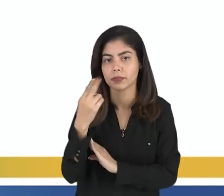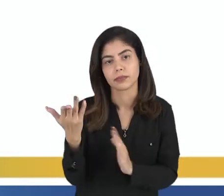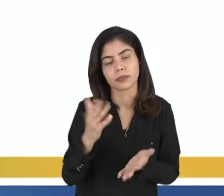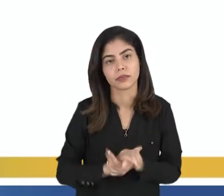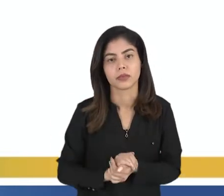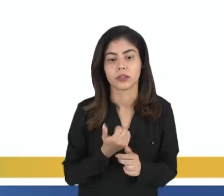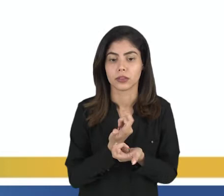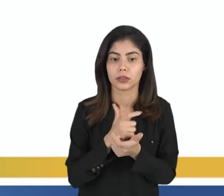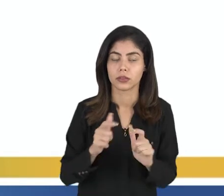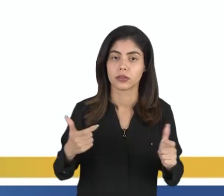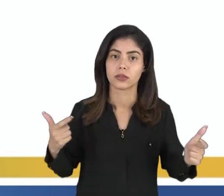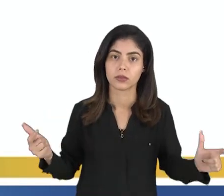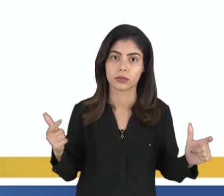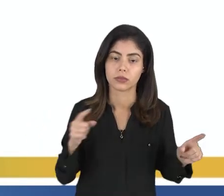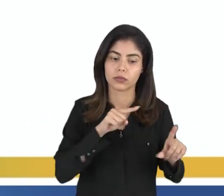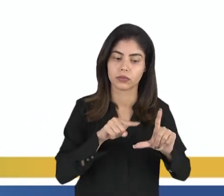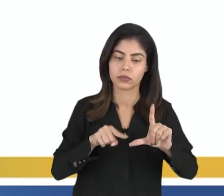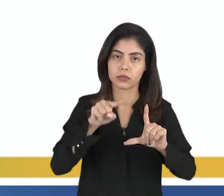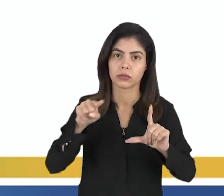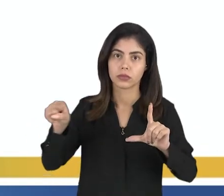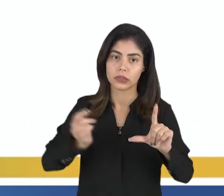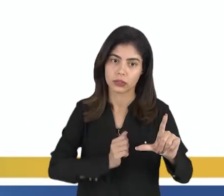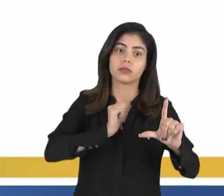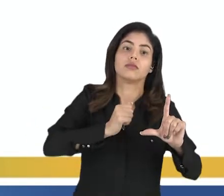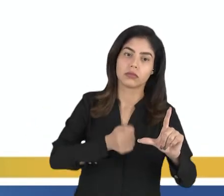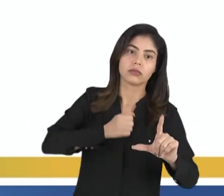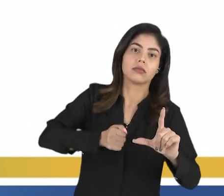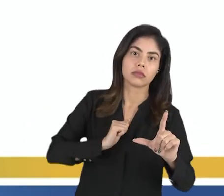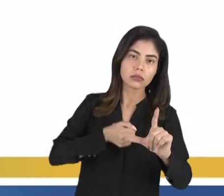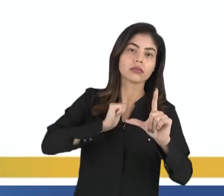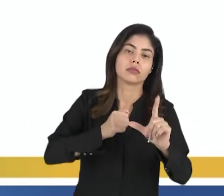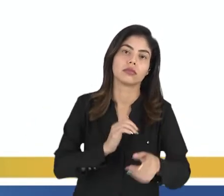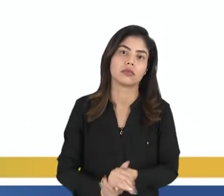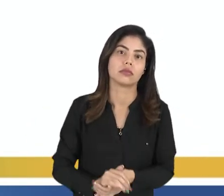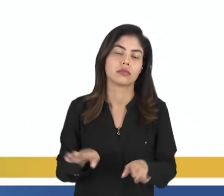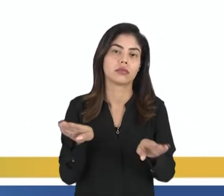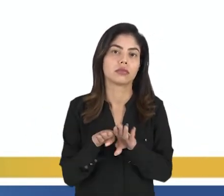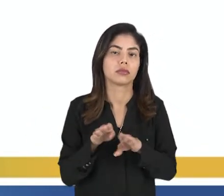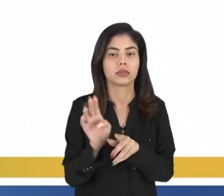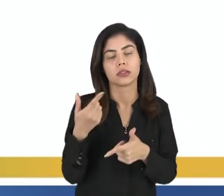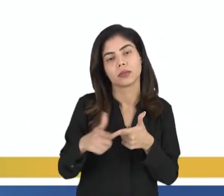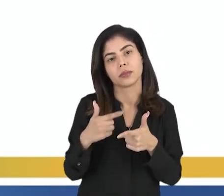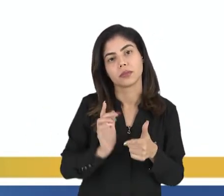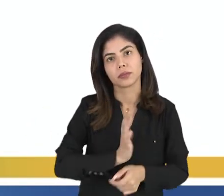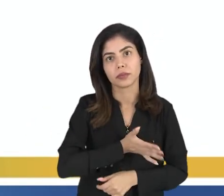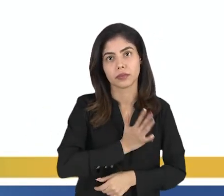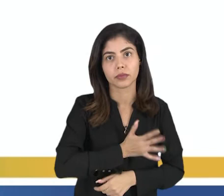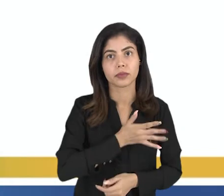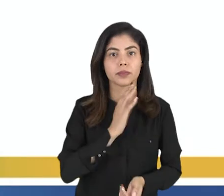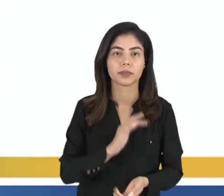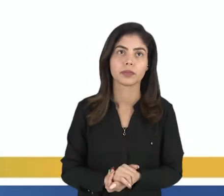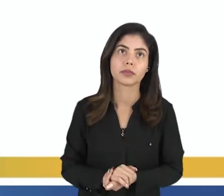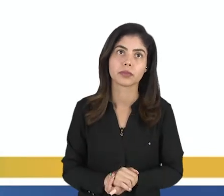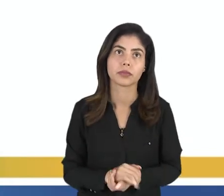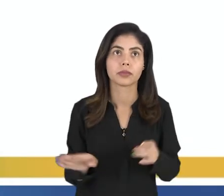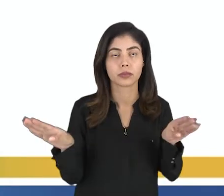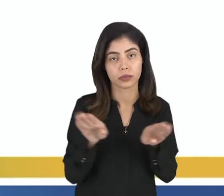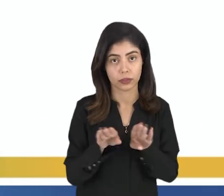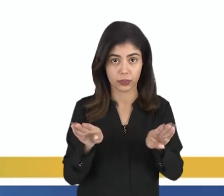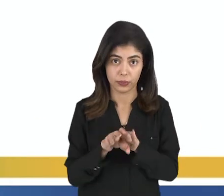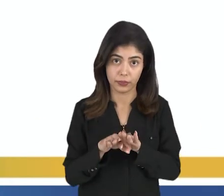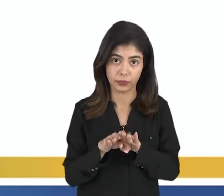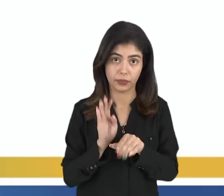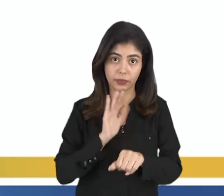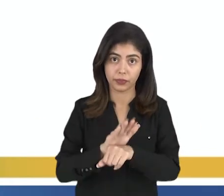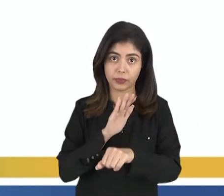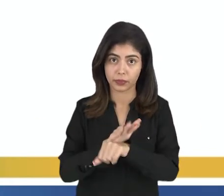cigarro, ele aumenta o nível de infarto, aumenta o nível de problemas no coração e